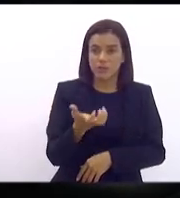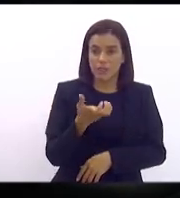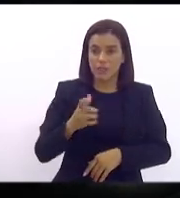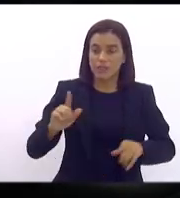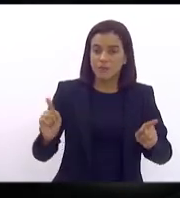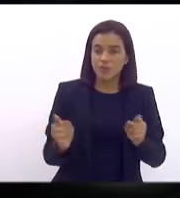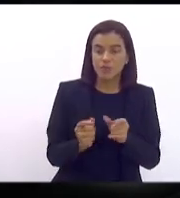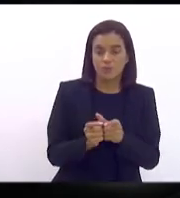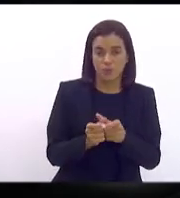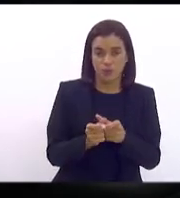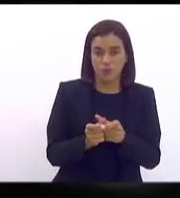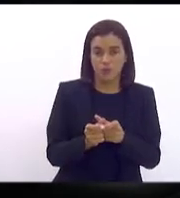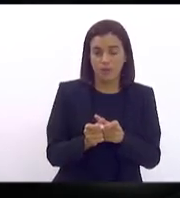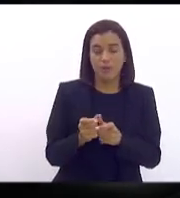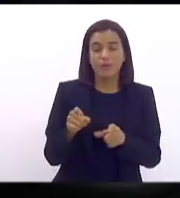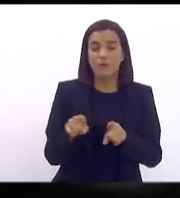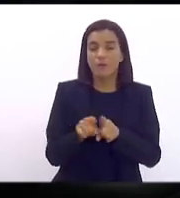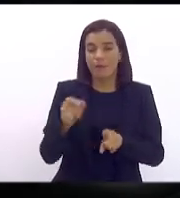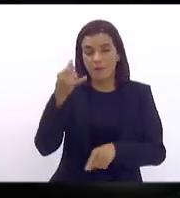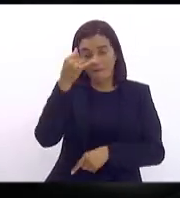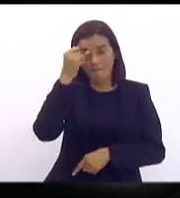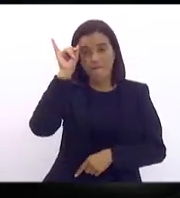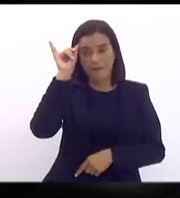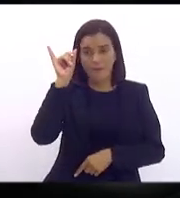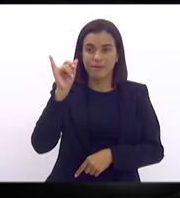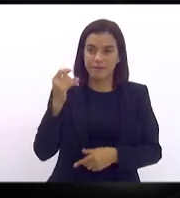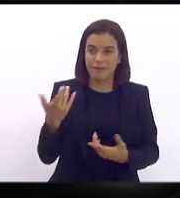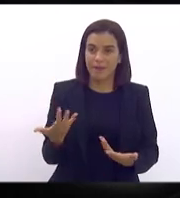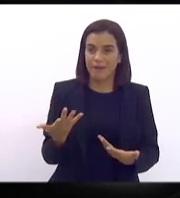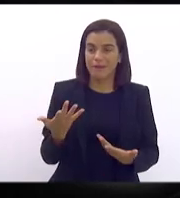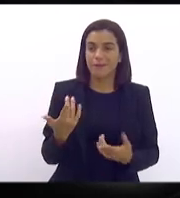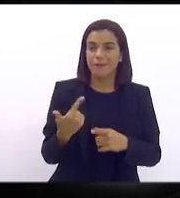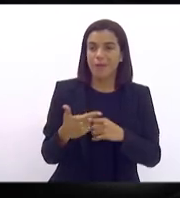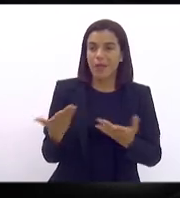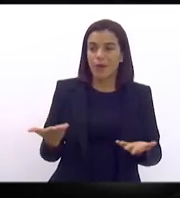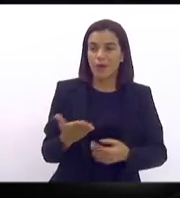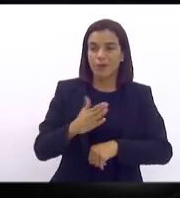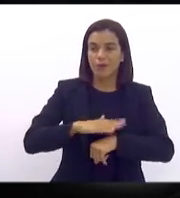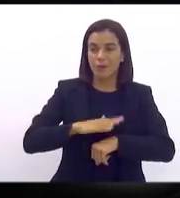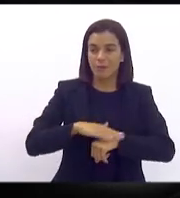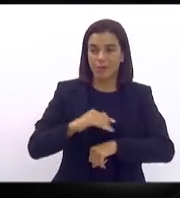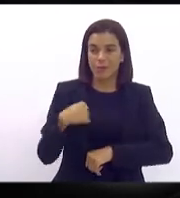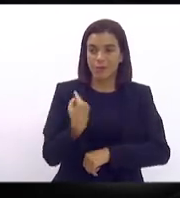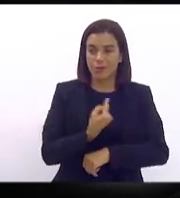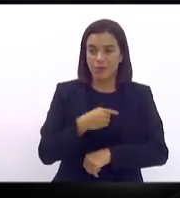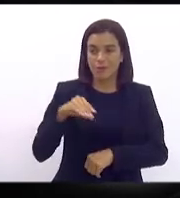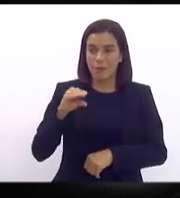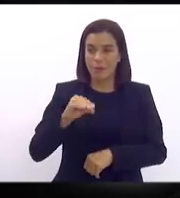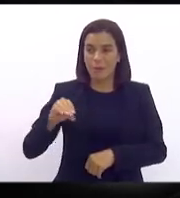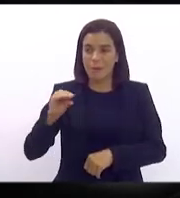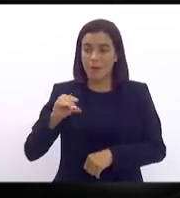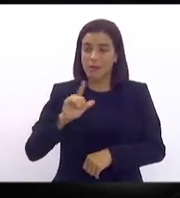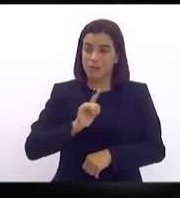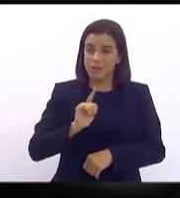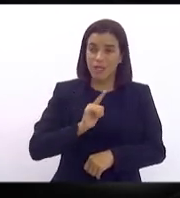minorar, se possível, evitar que elas ocorram. Porque, nesse momento em que nós estamos usando a fala, tem jovens